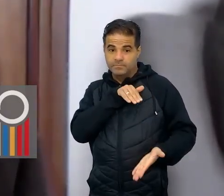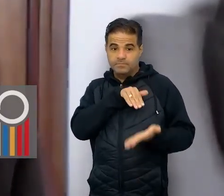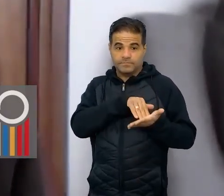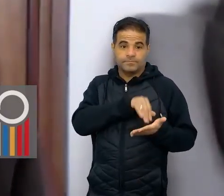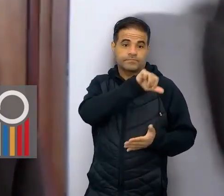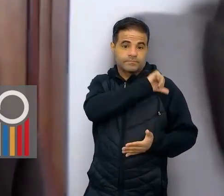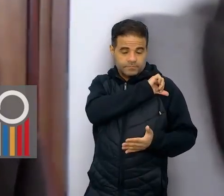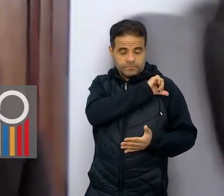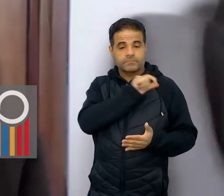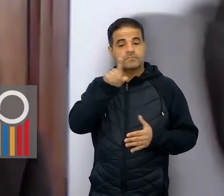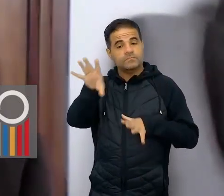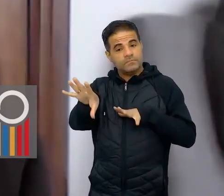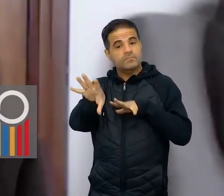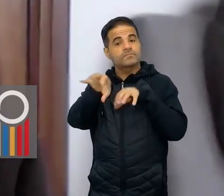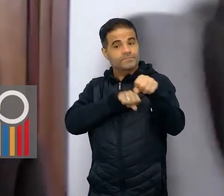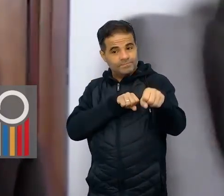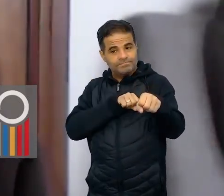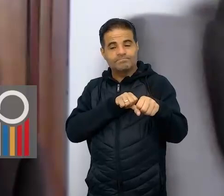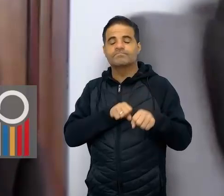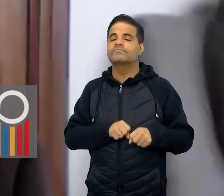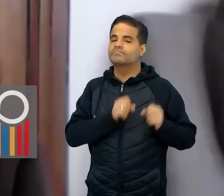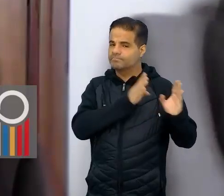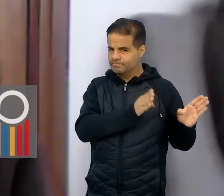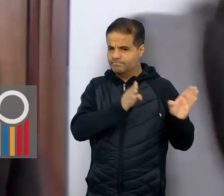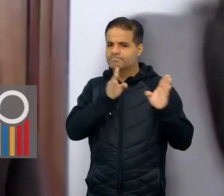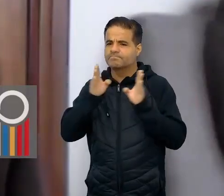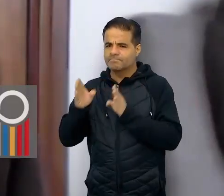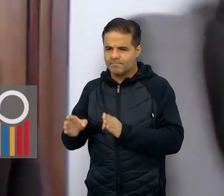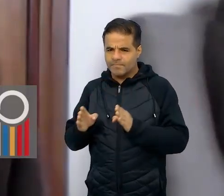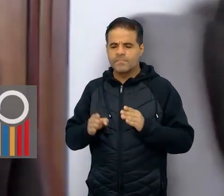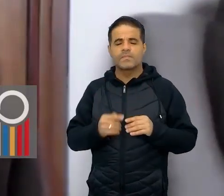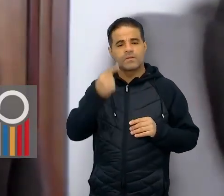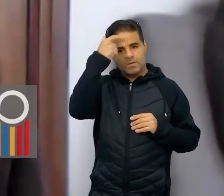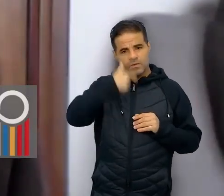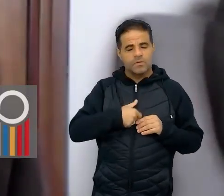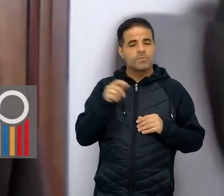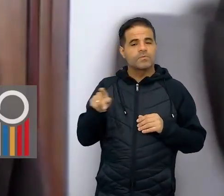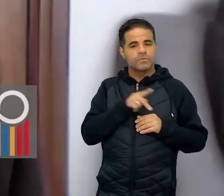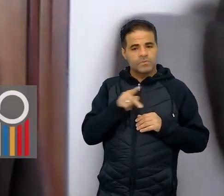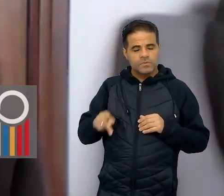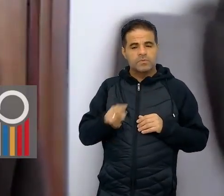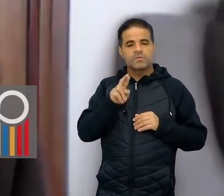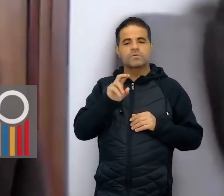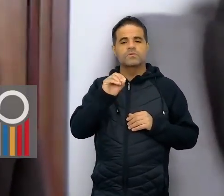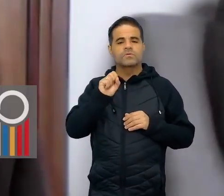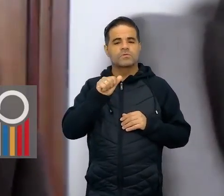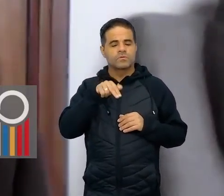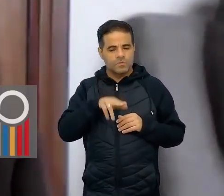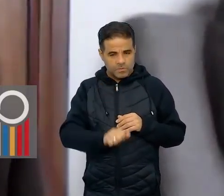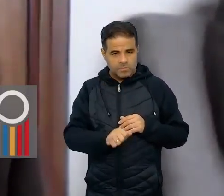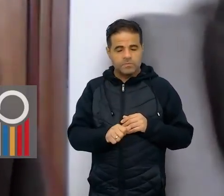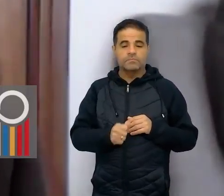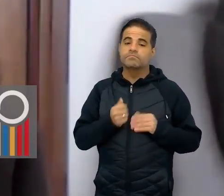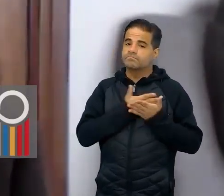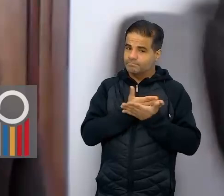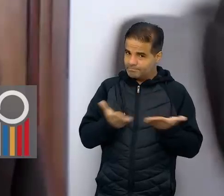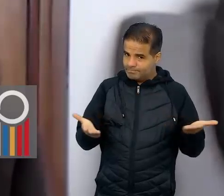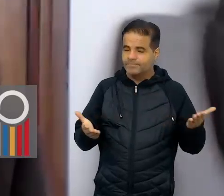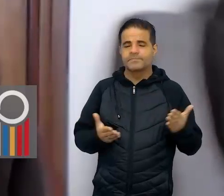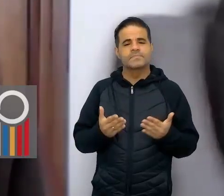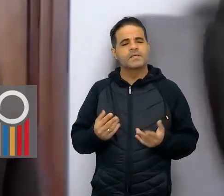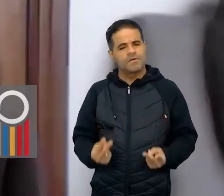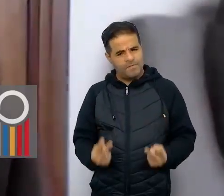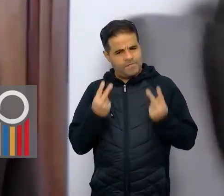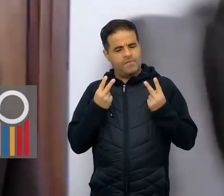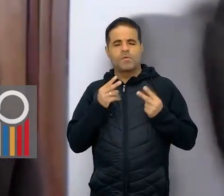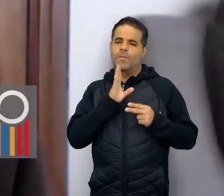pois a gente está numa formação, né, de etapa, né? Então, eu sou professora Rosana, como muitos de vocês